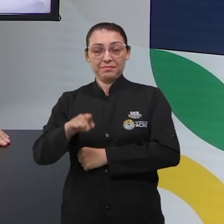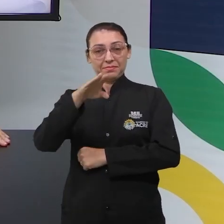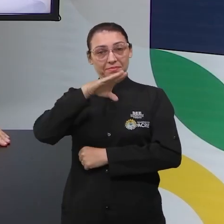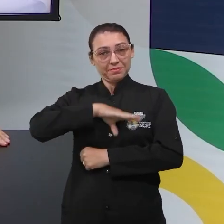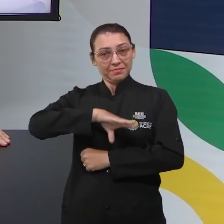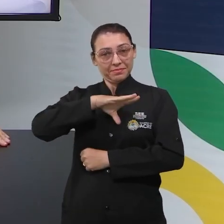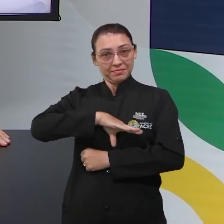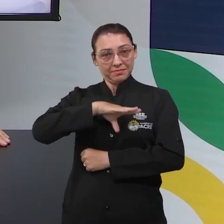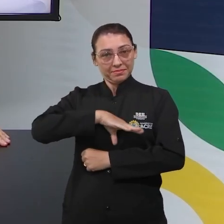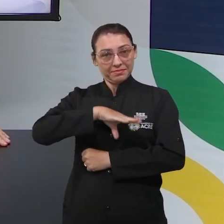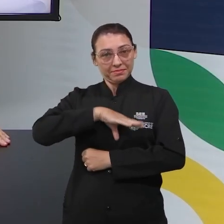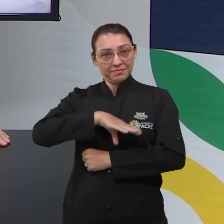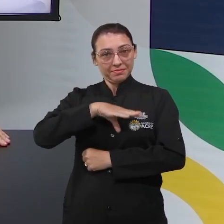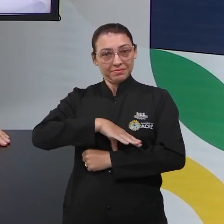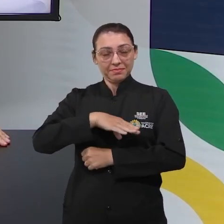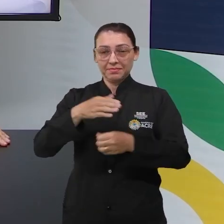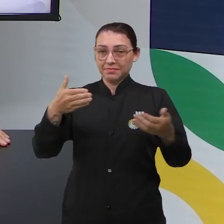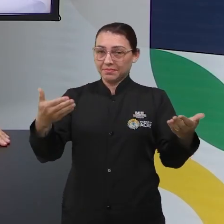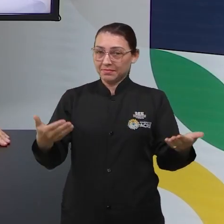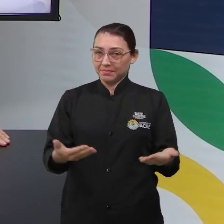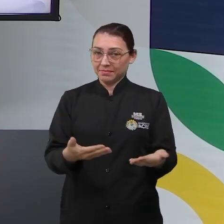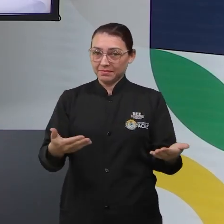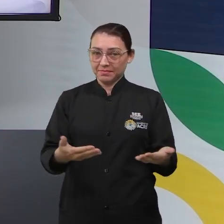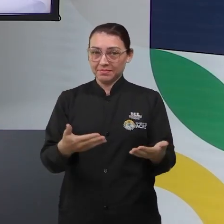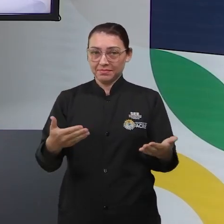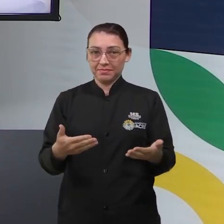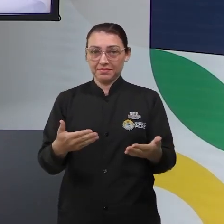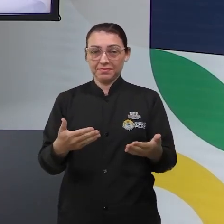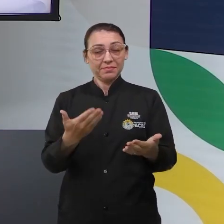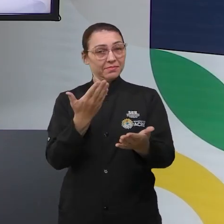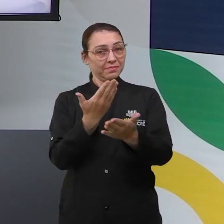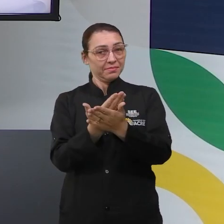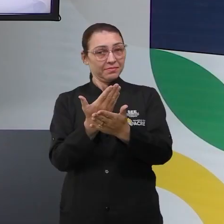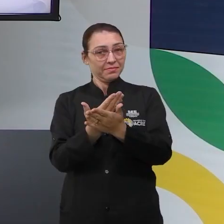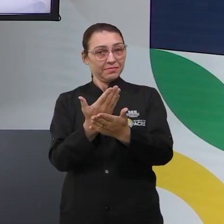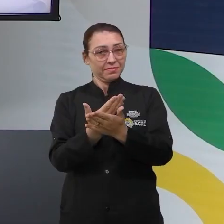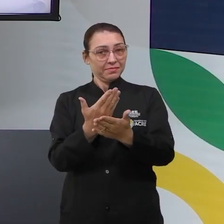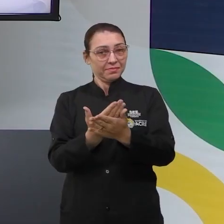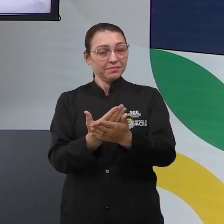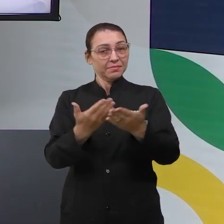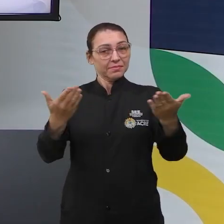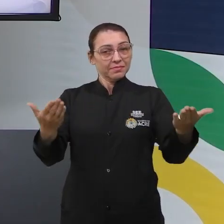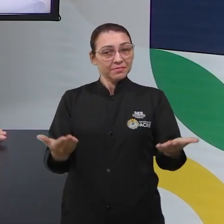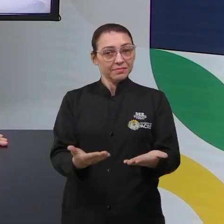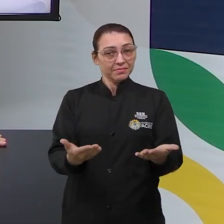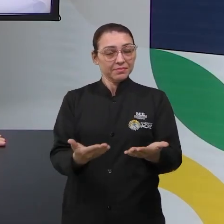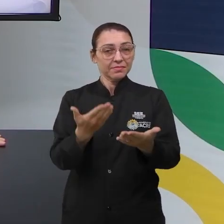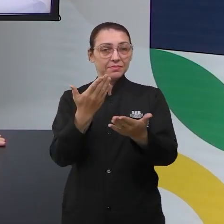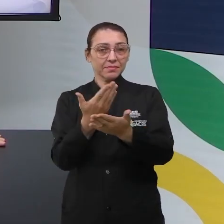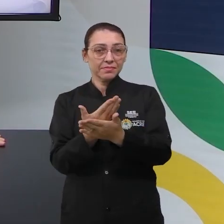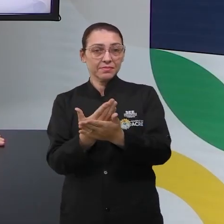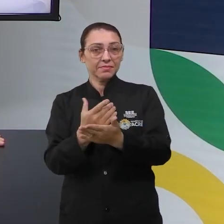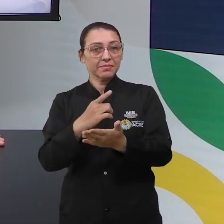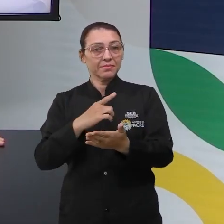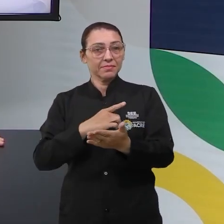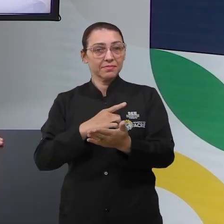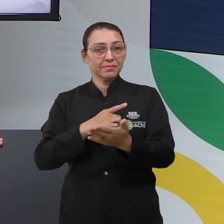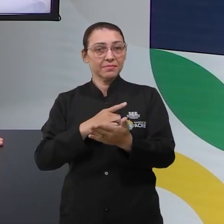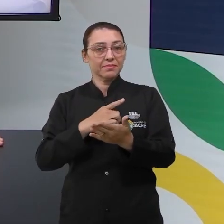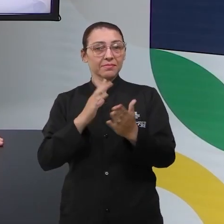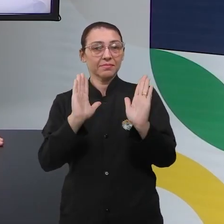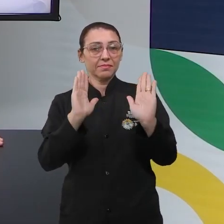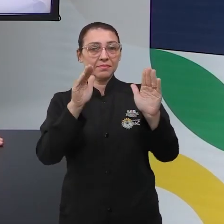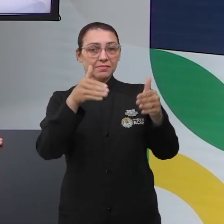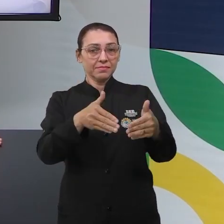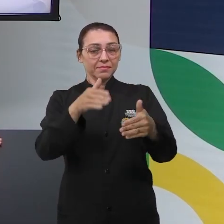língua portuguesa, e hoje nós vamos para mais uma aula. Hoje a nossa aula ela vai ter um